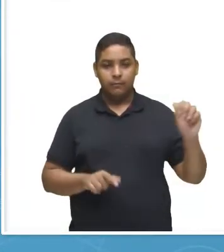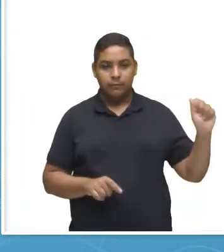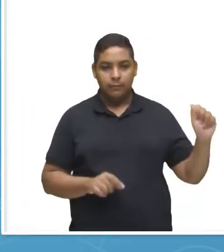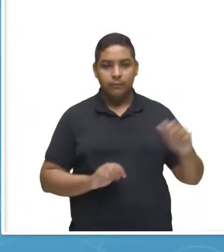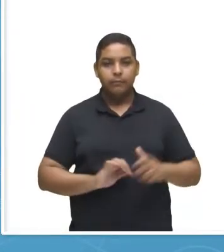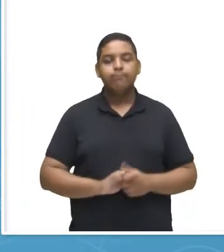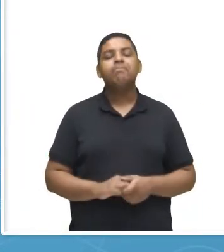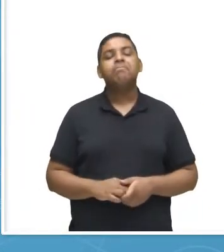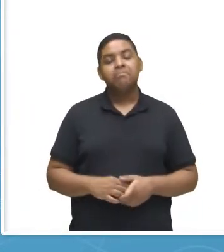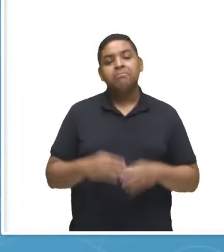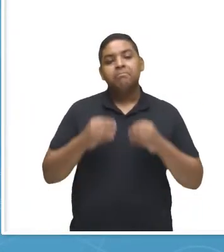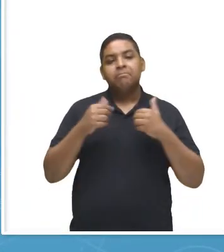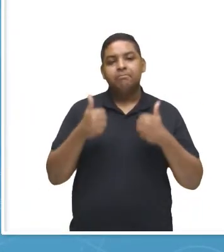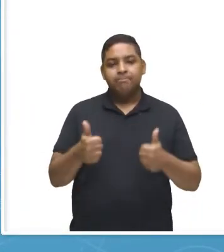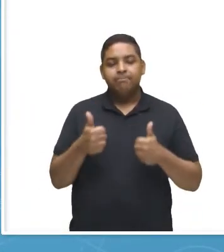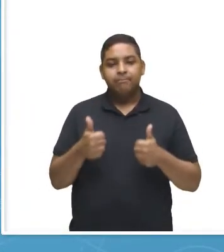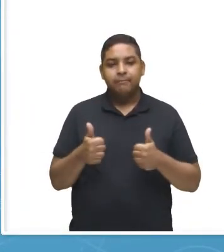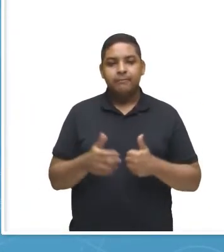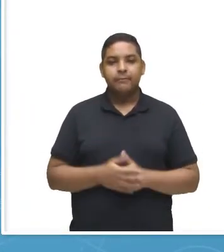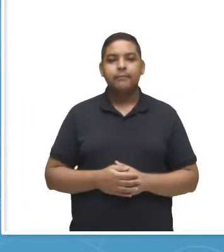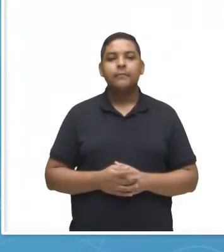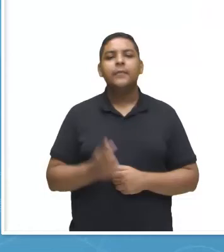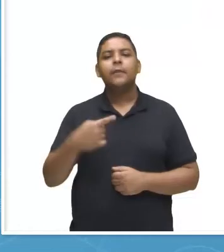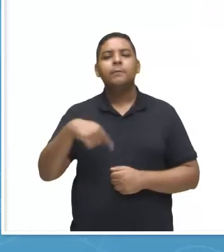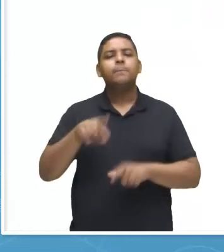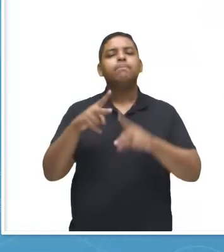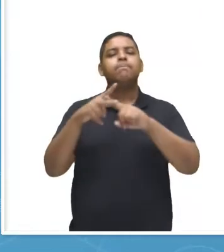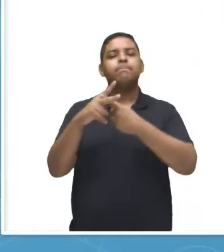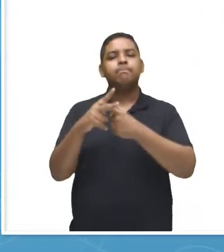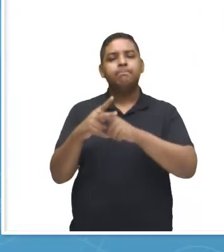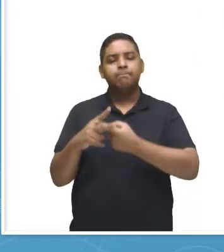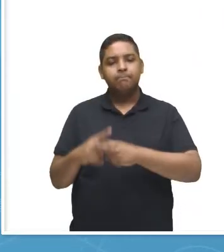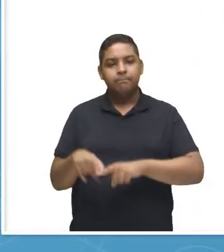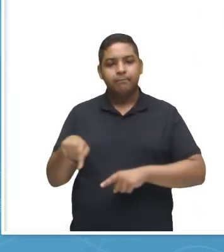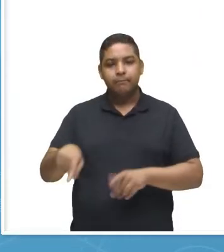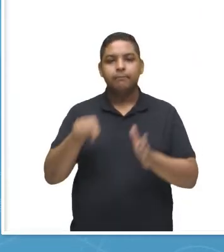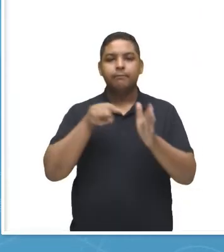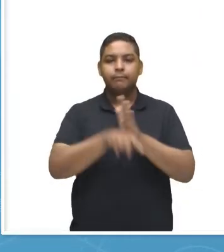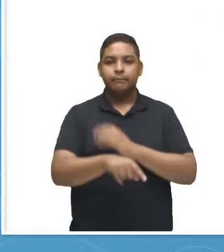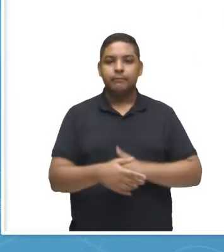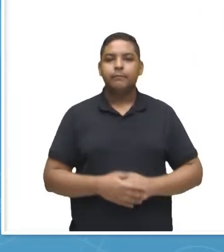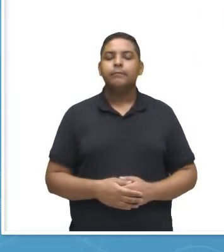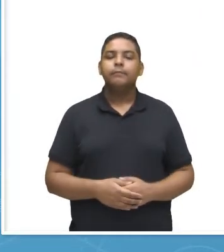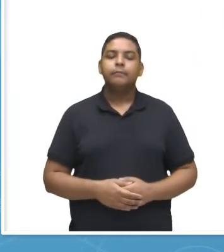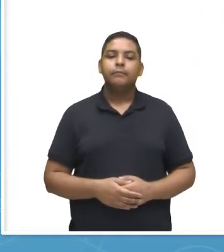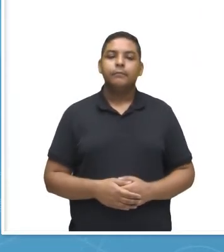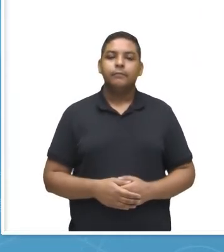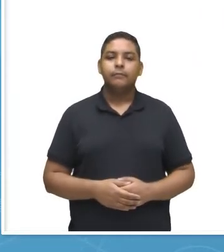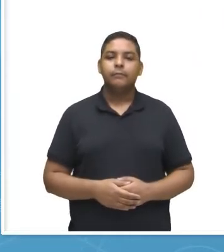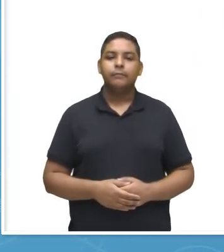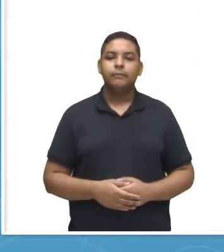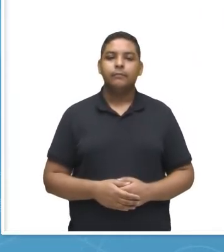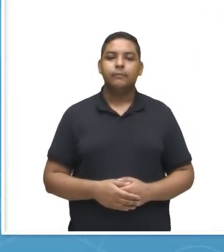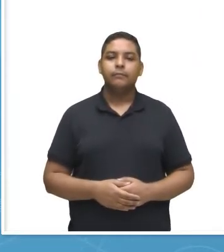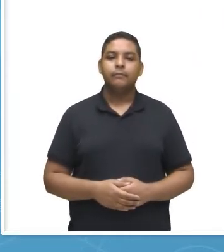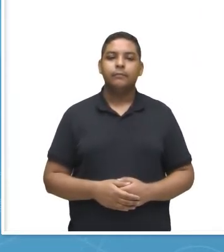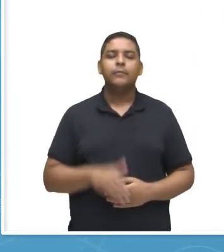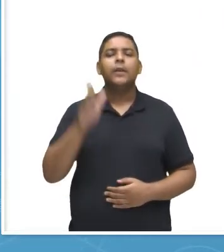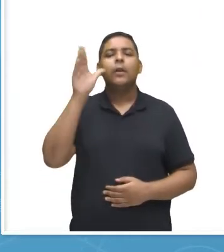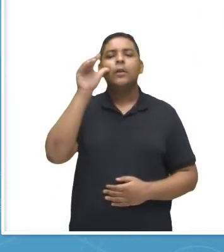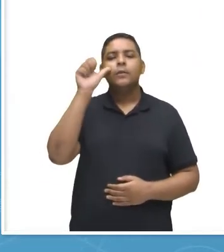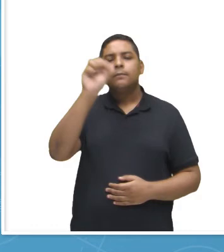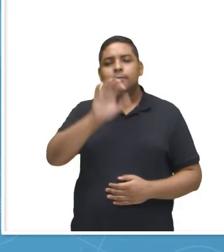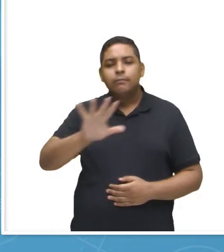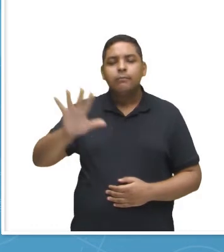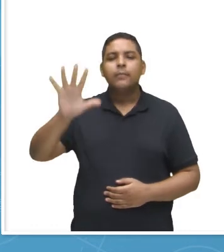Muito bem, pessoal, vamos para a correção dessa questão? Muito bem. Então, observamos